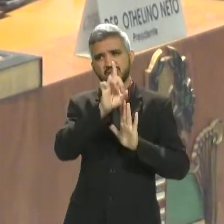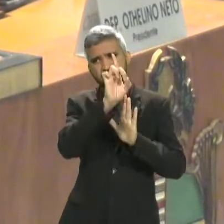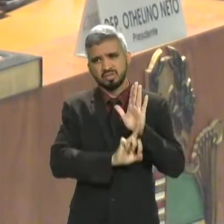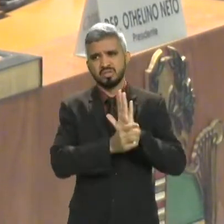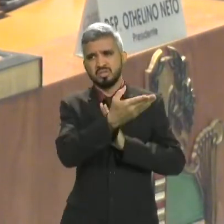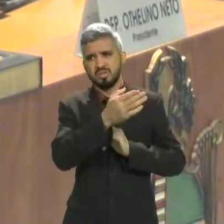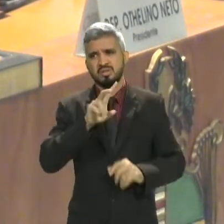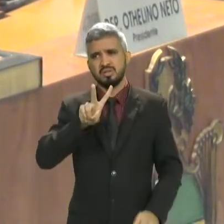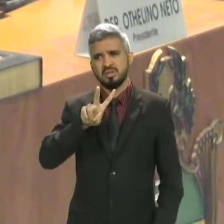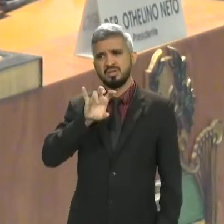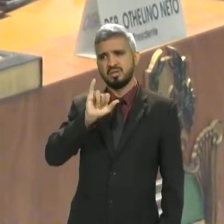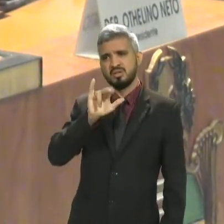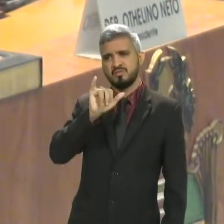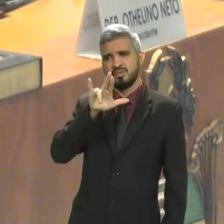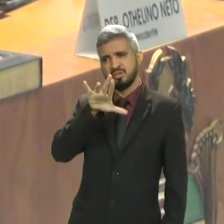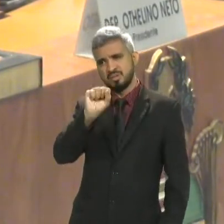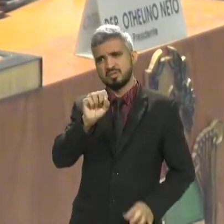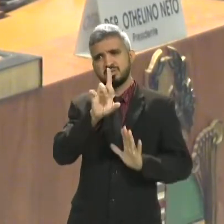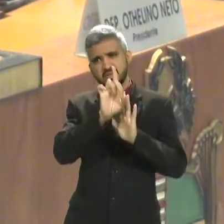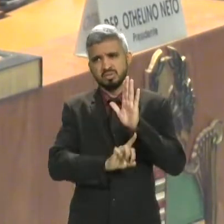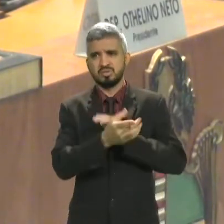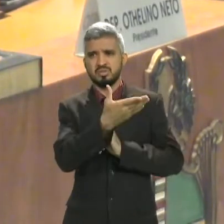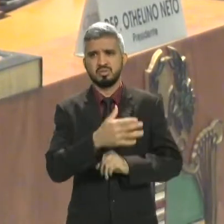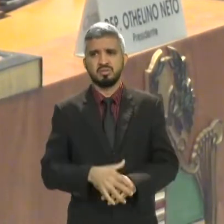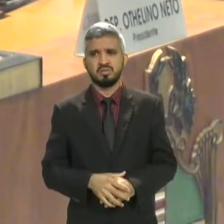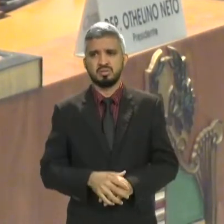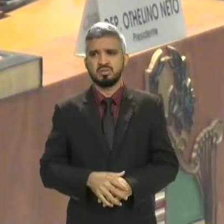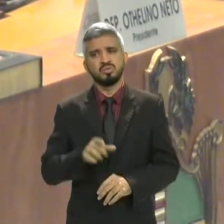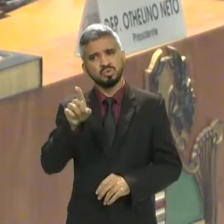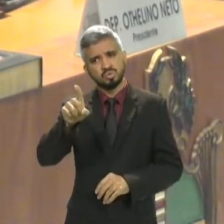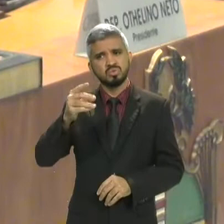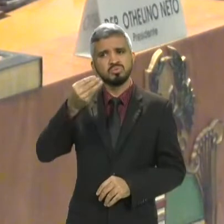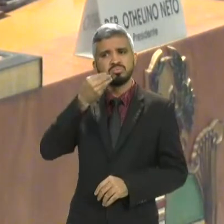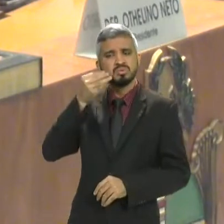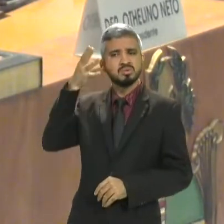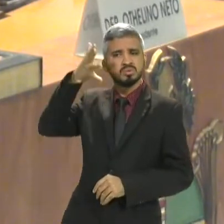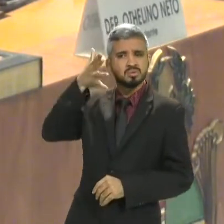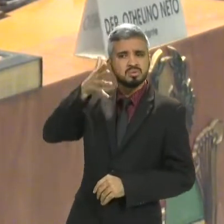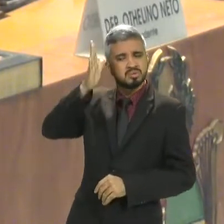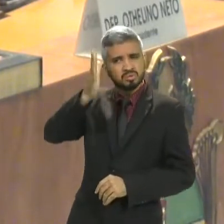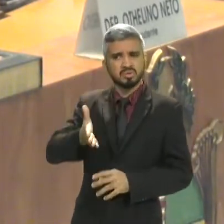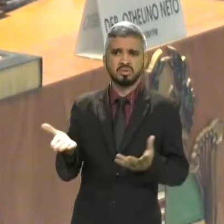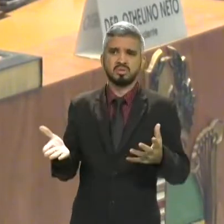relator. Não. Vossa Excelência já teve sua oportunidade, Vossa Excelência usou bastante o tempo.